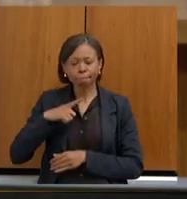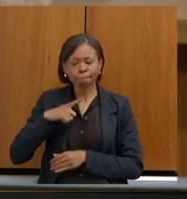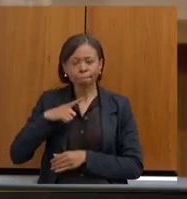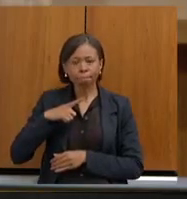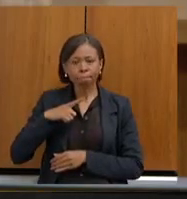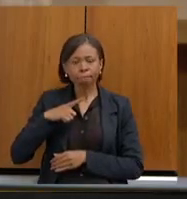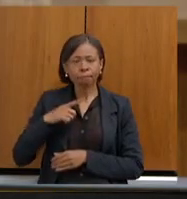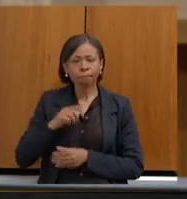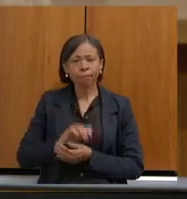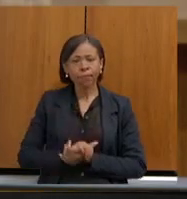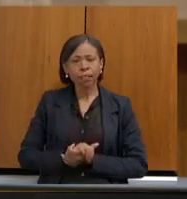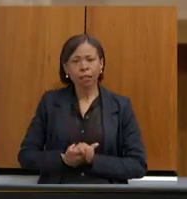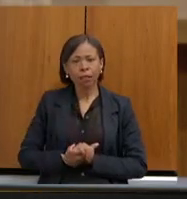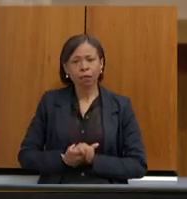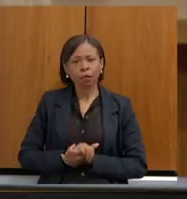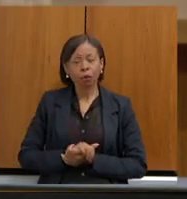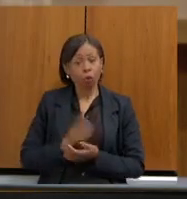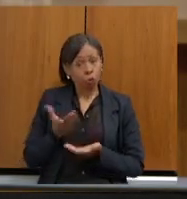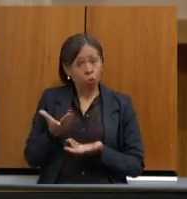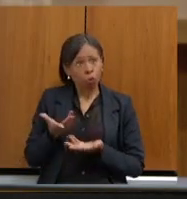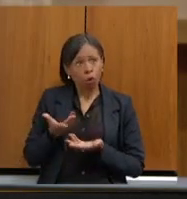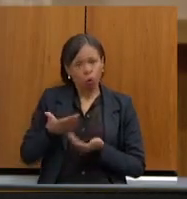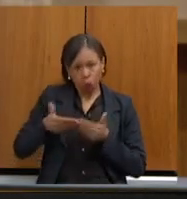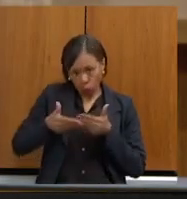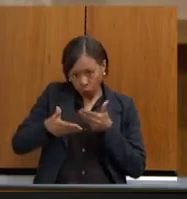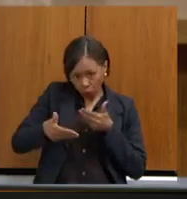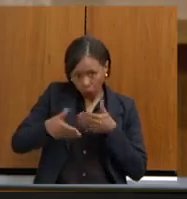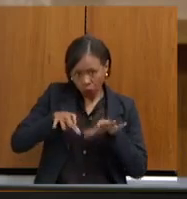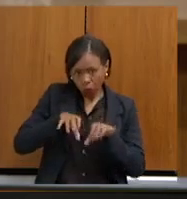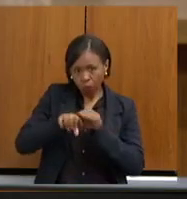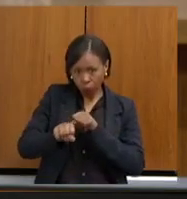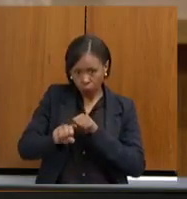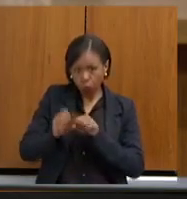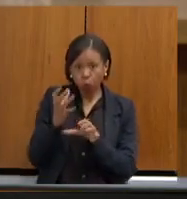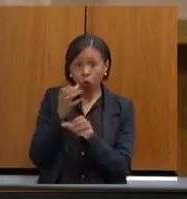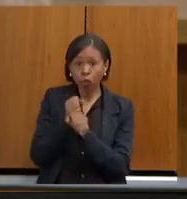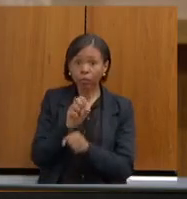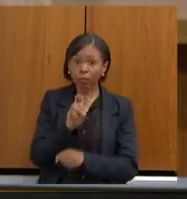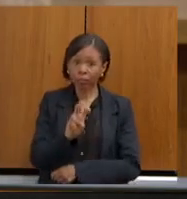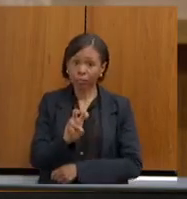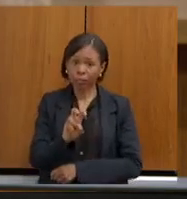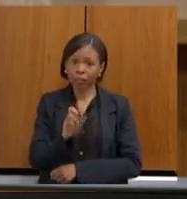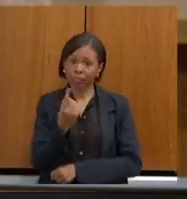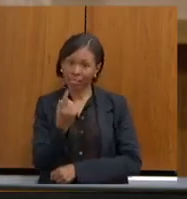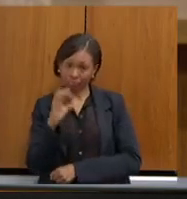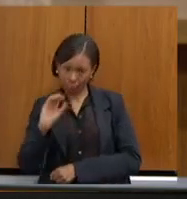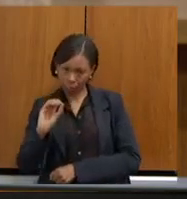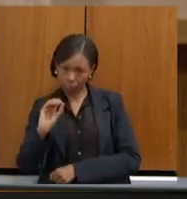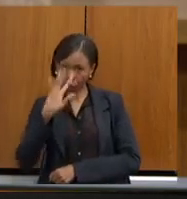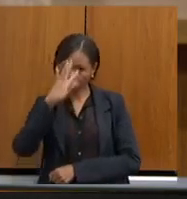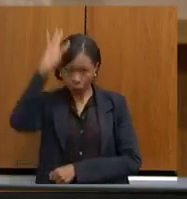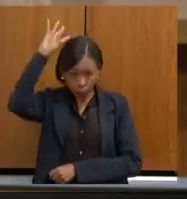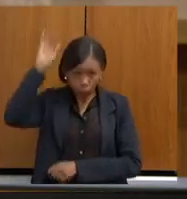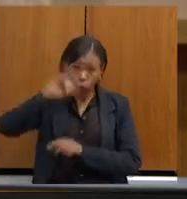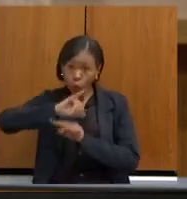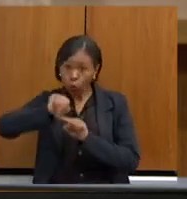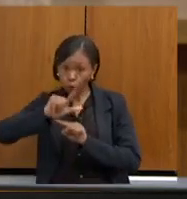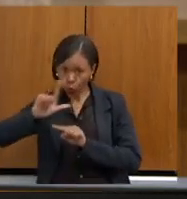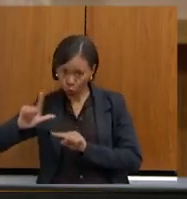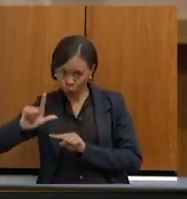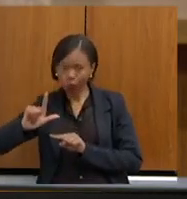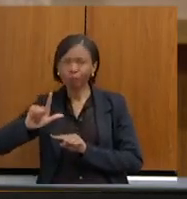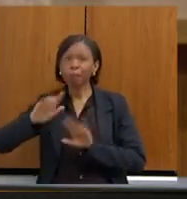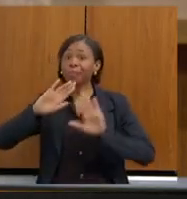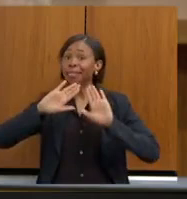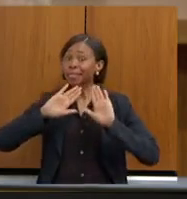a formatura de 510 bombeiros no mês de julho mas já levamos o nosso pleito